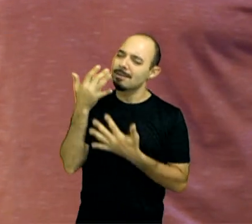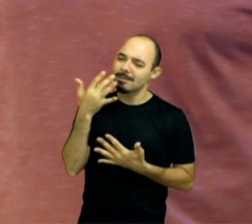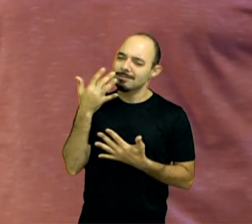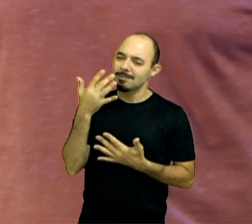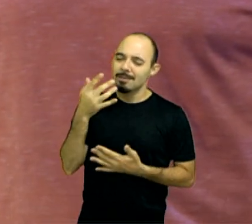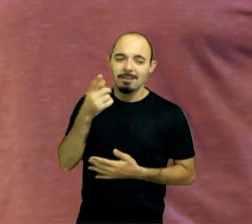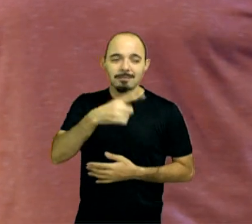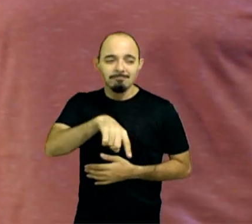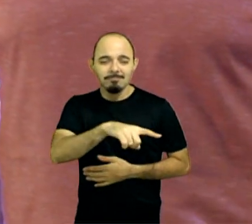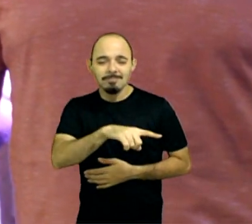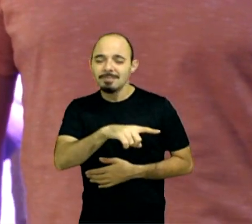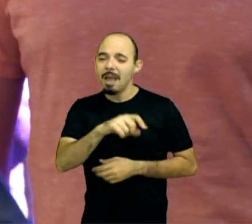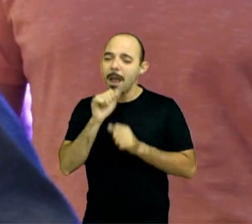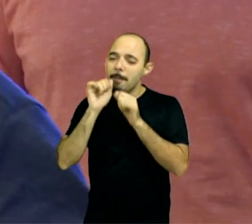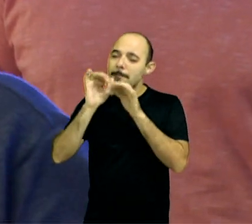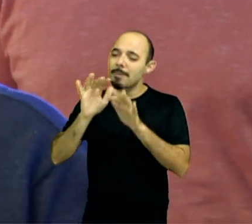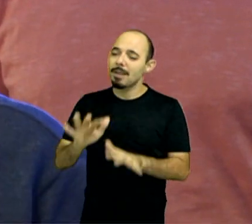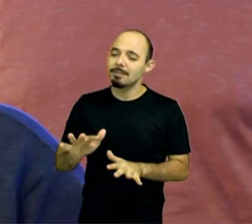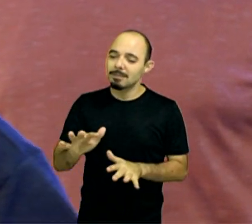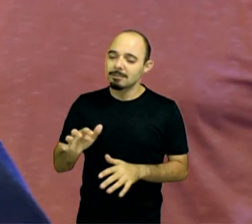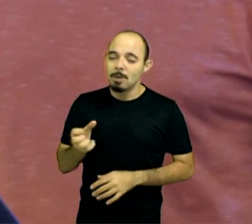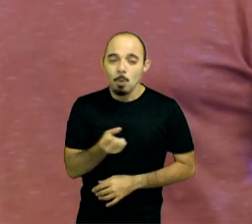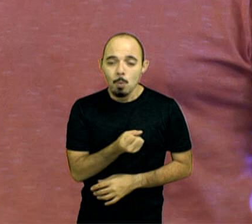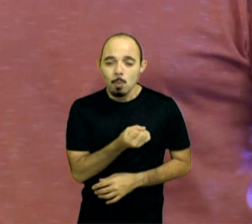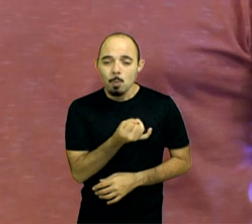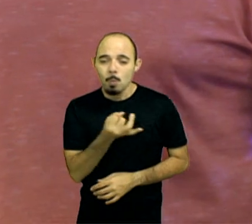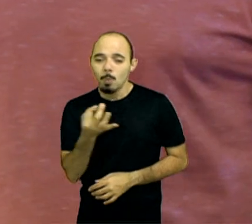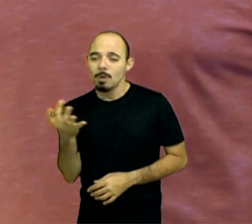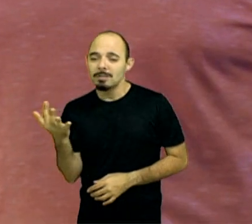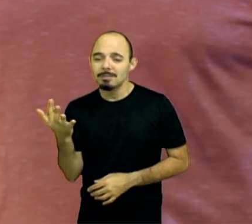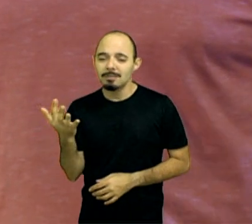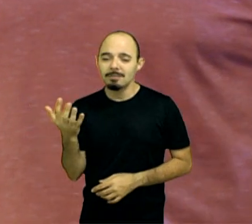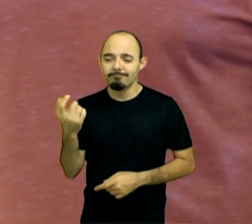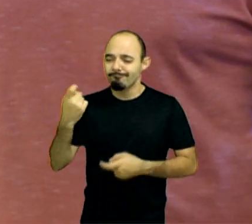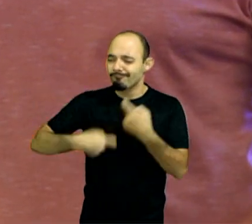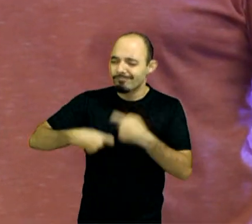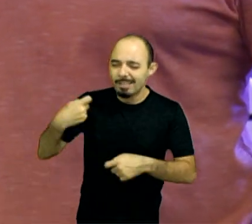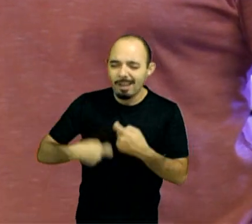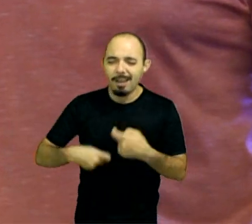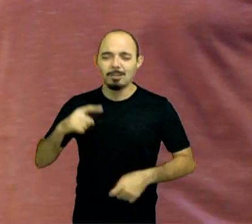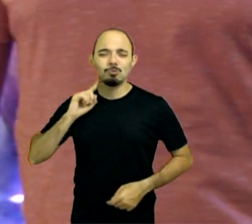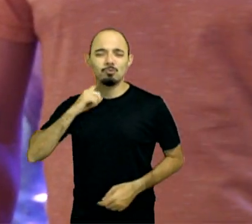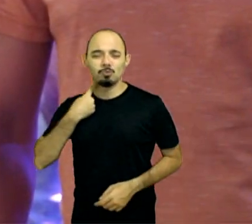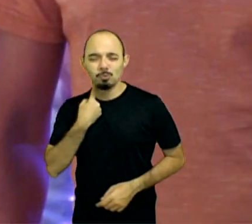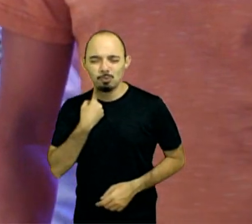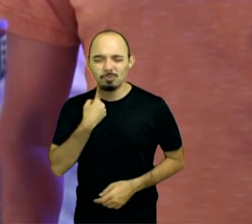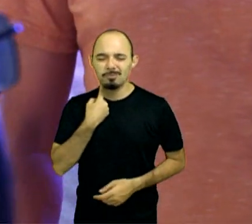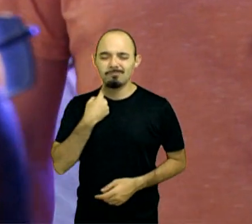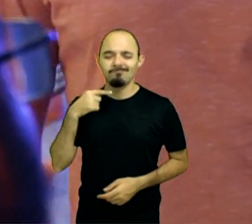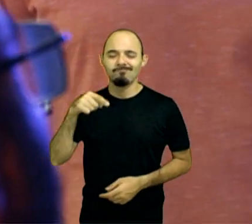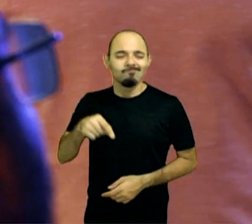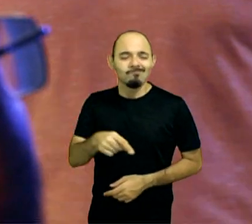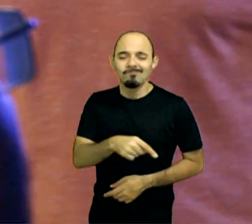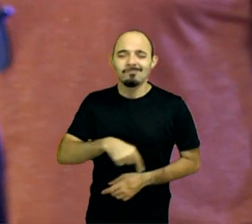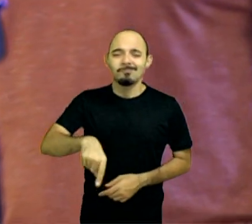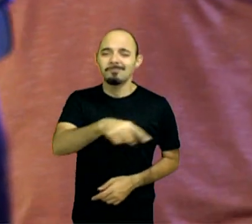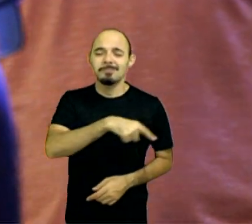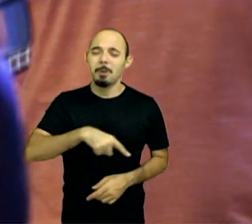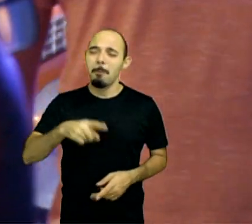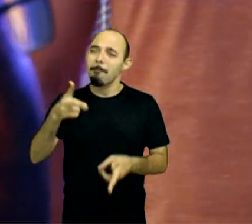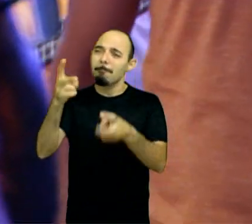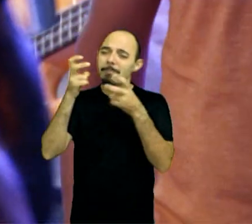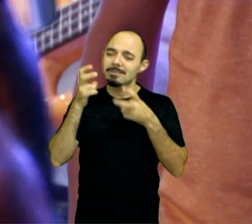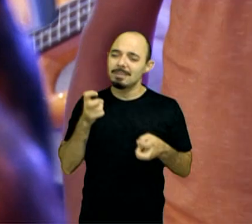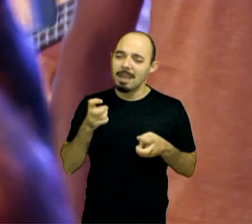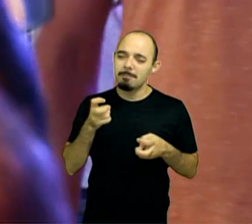ouve. É tanta pornografia, tanta sujeira. E a pessoa não percebe que quando ele põe lá numa